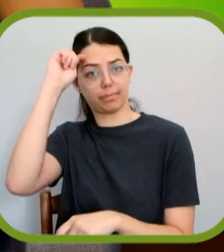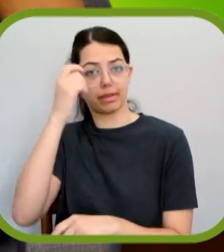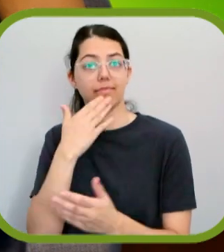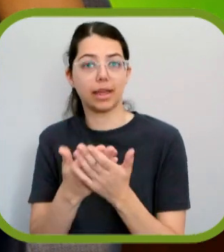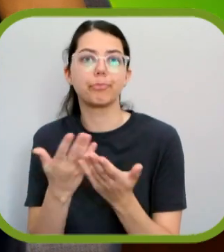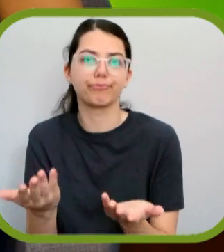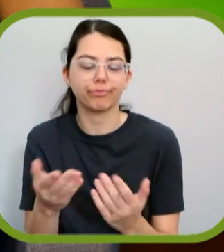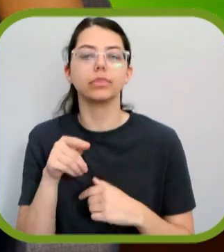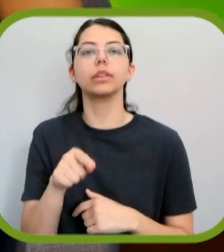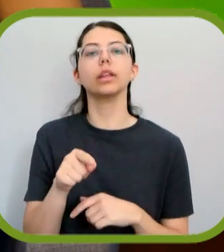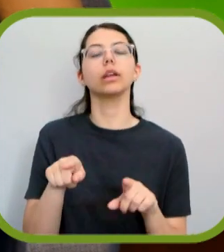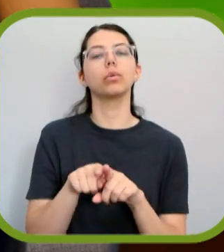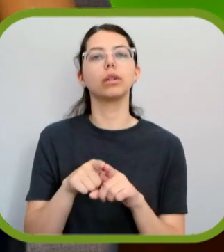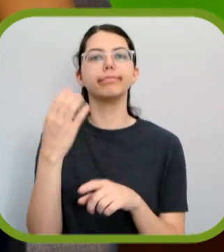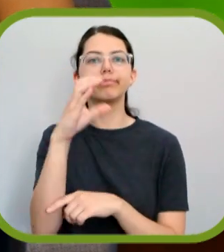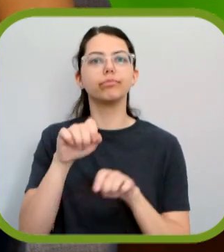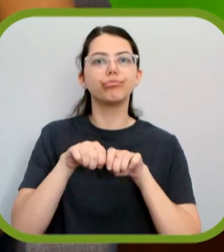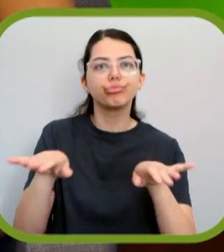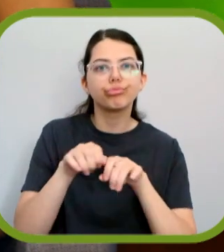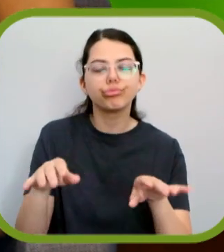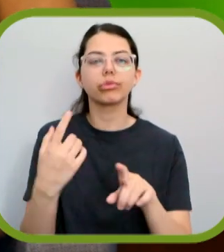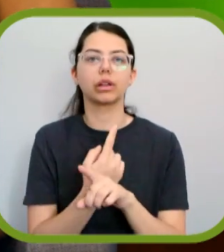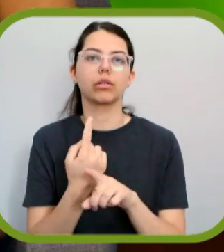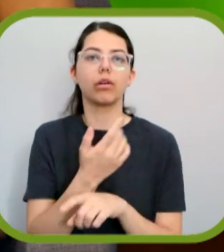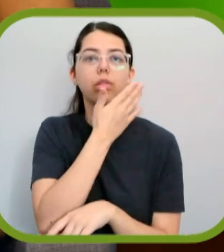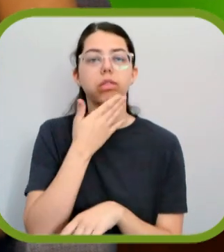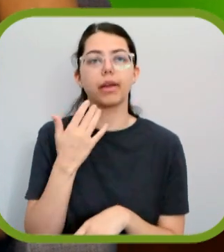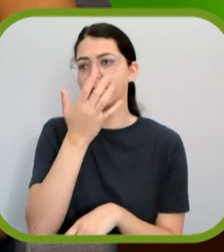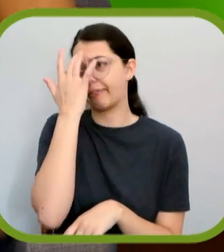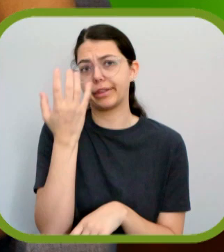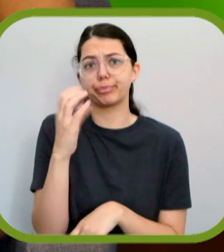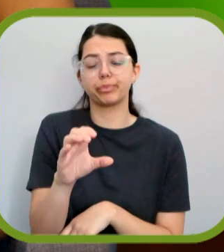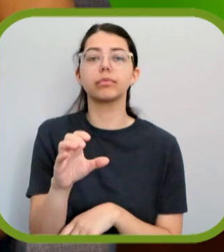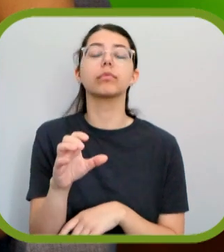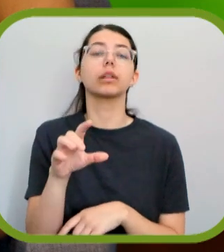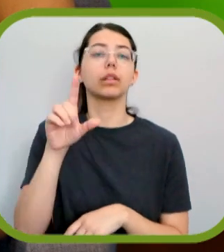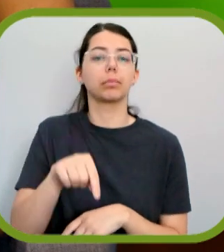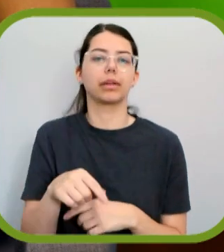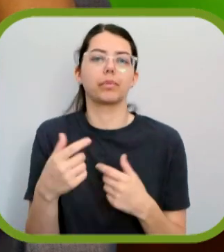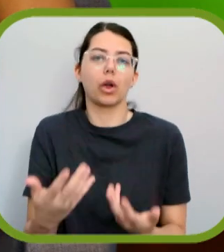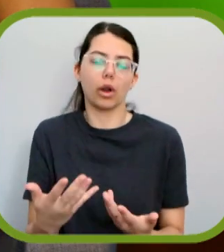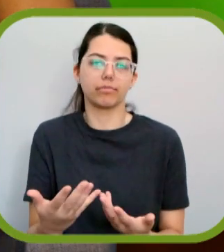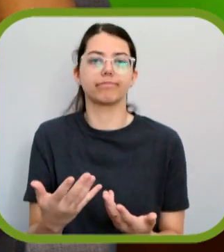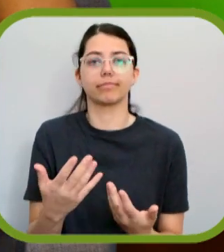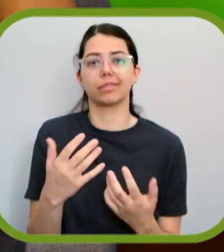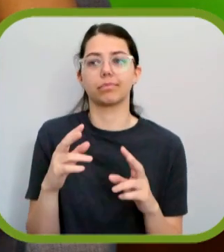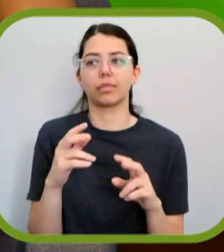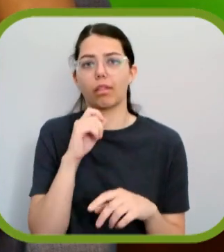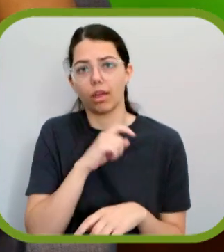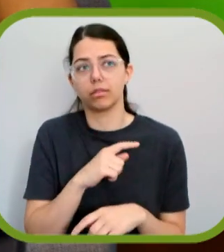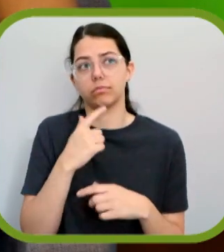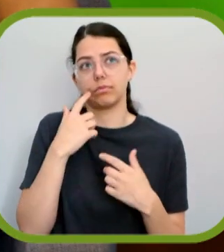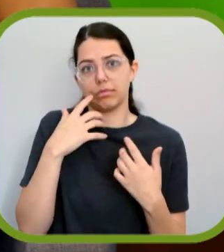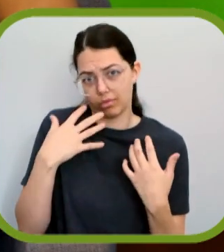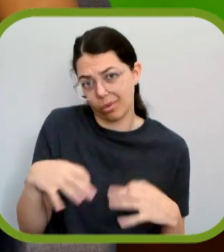esta facilidade de haver este tipo de conteúdo e até agora, por exemplo, é possível associar, aliás, é